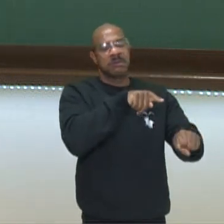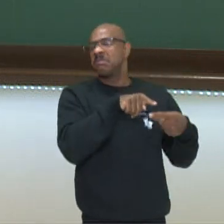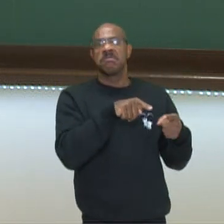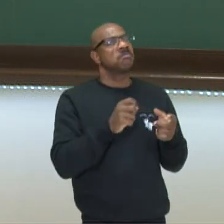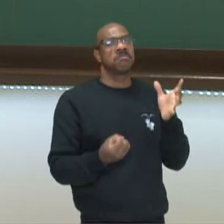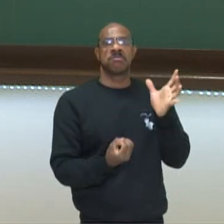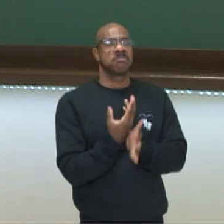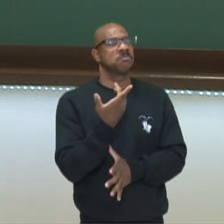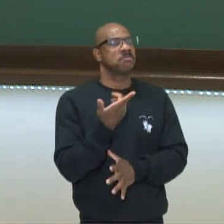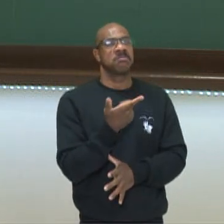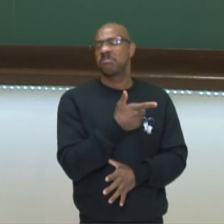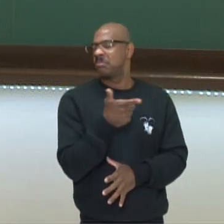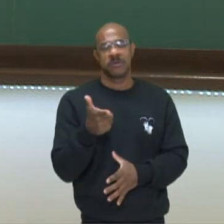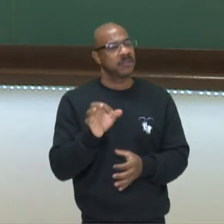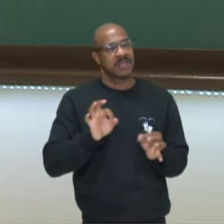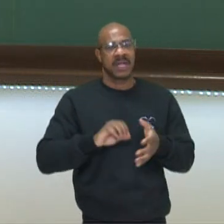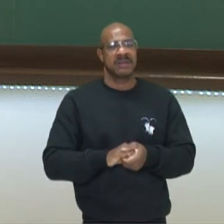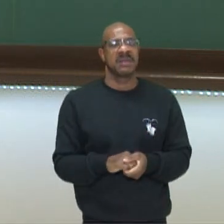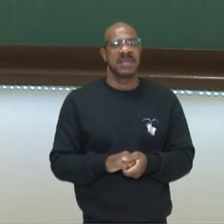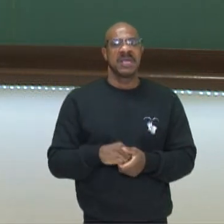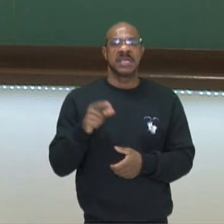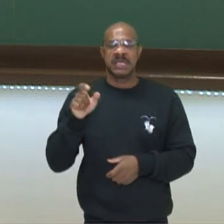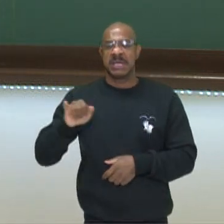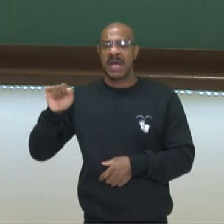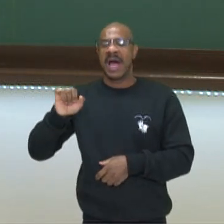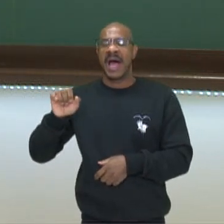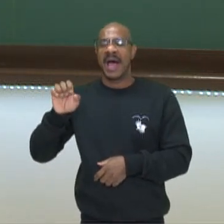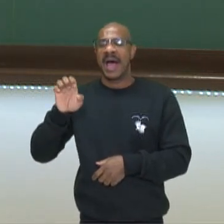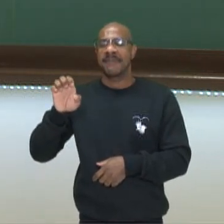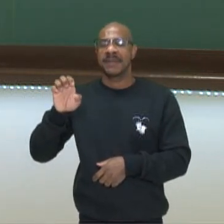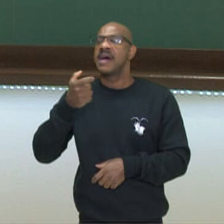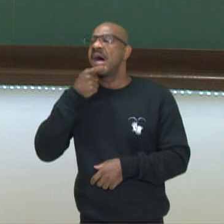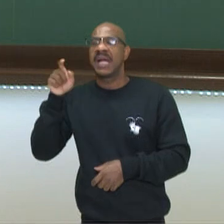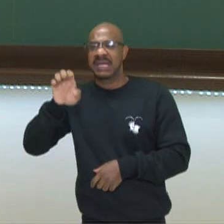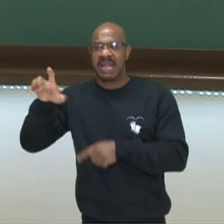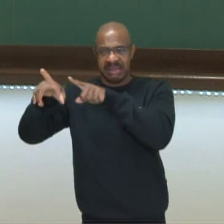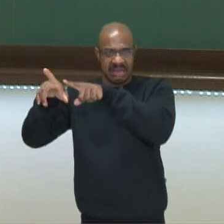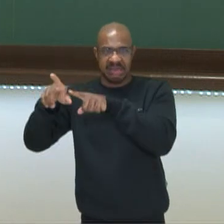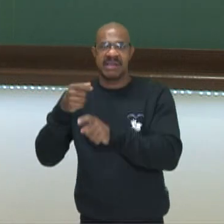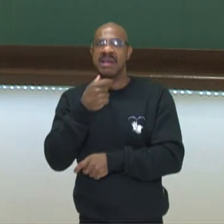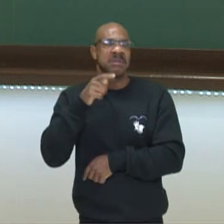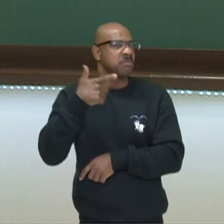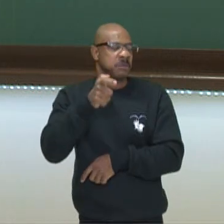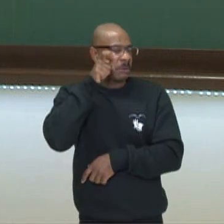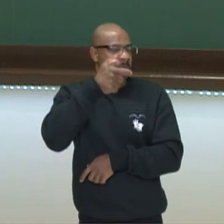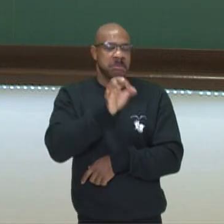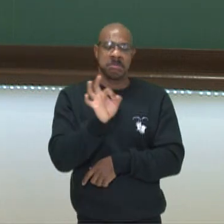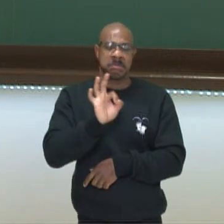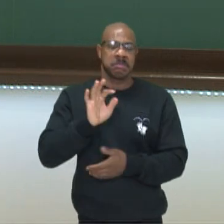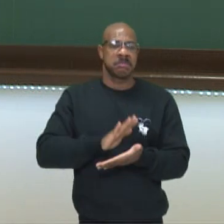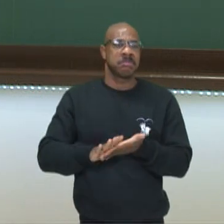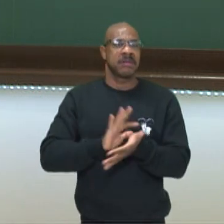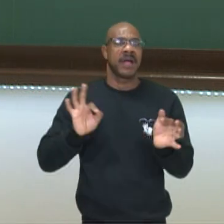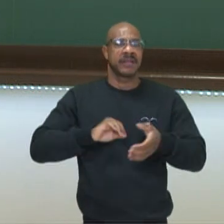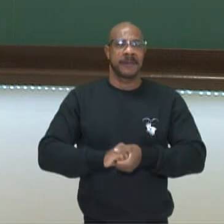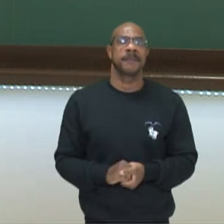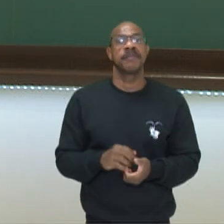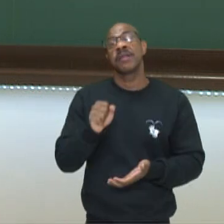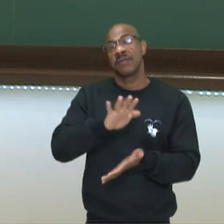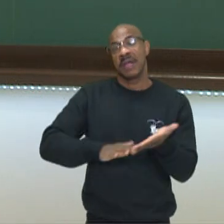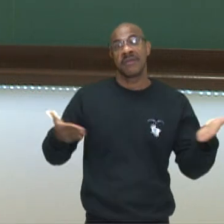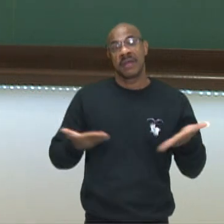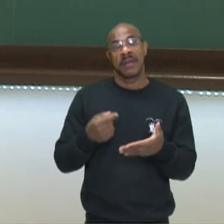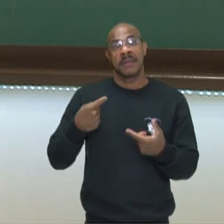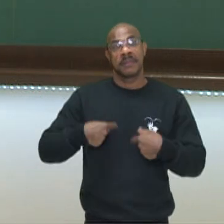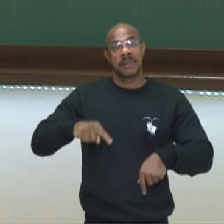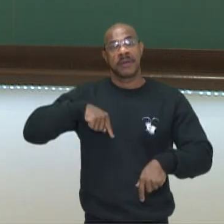aos interesses da Inglaterra em vender e enriquecer com os seus produtos. Beleza? Pessoal, aqui ó, uma atividade para a gente